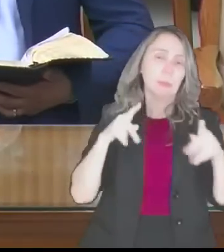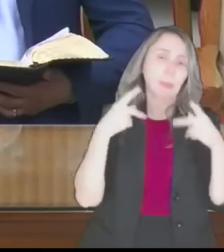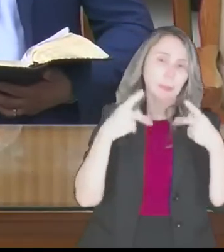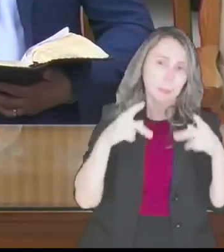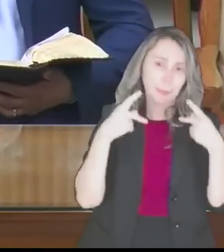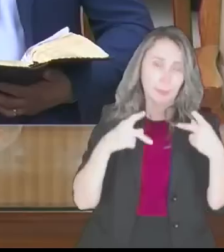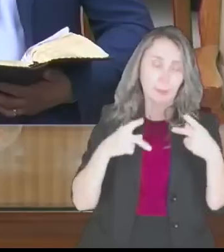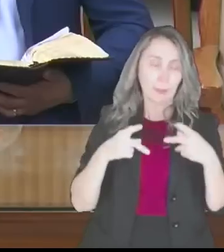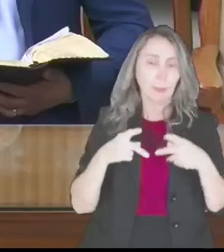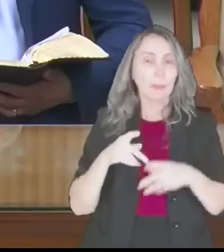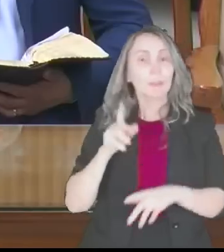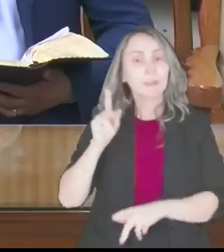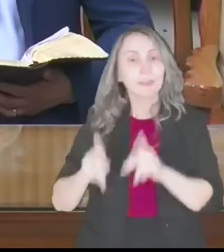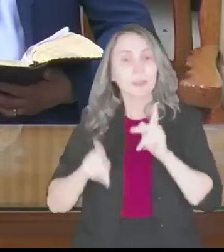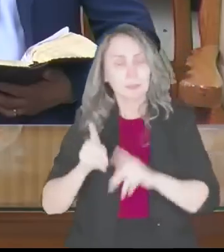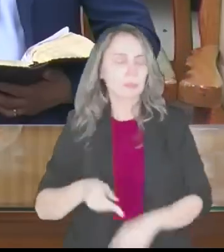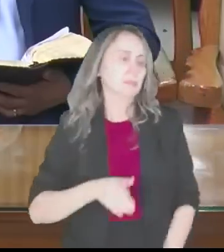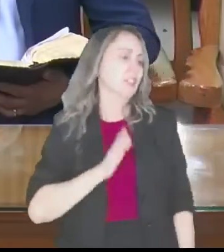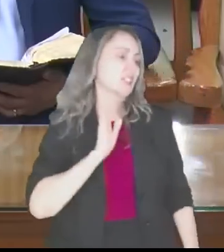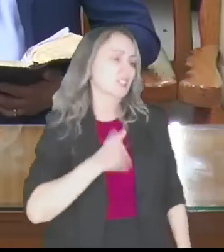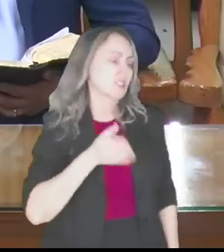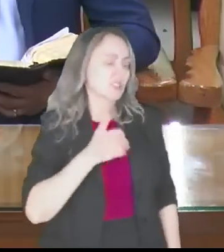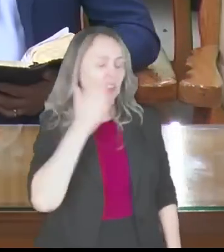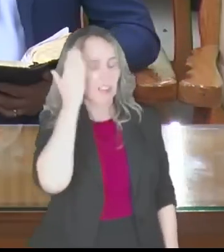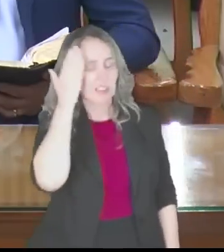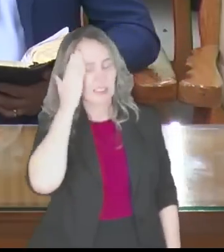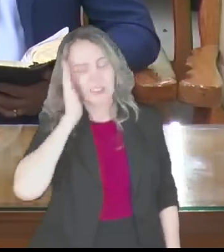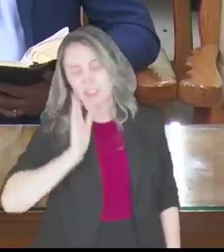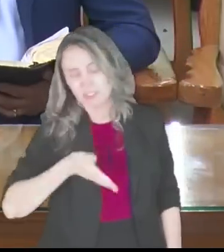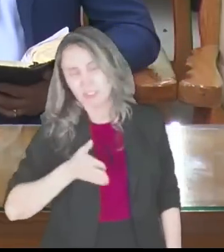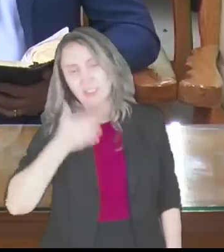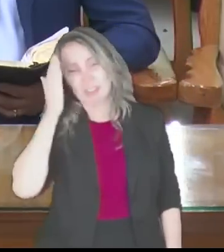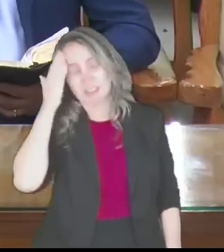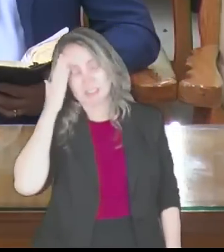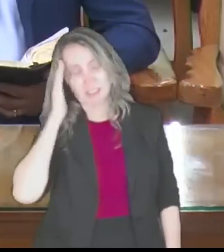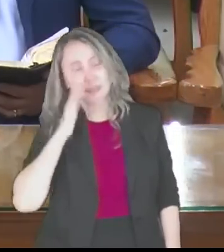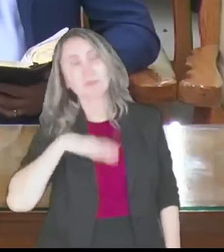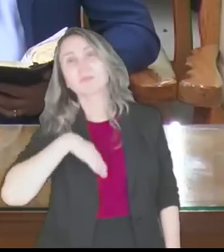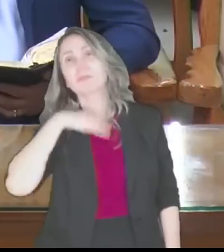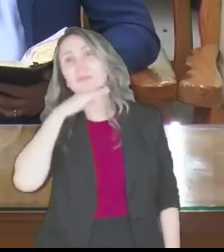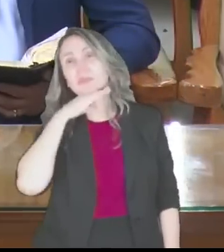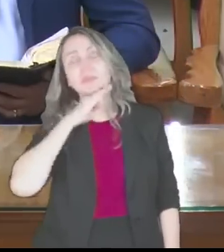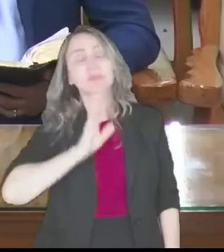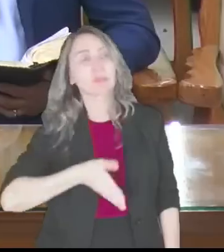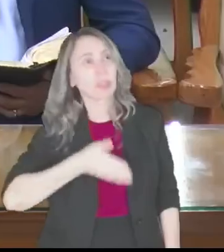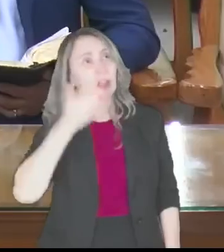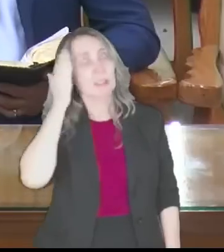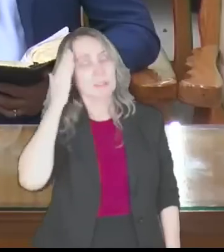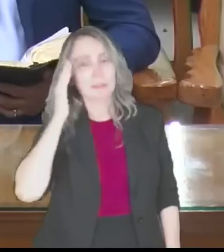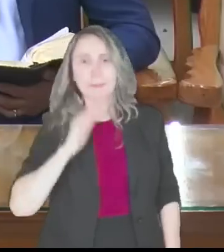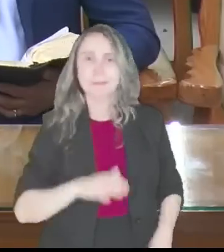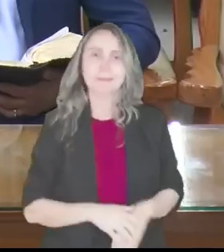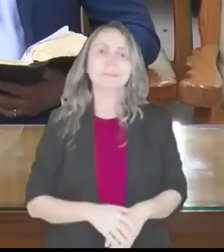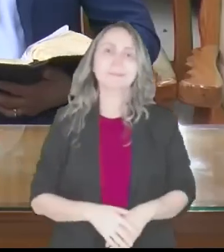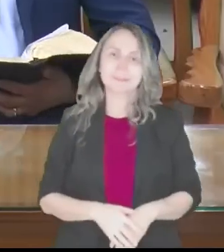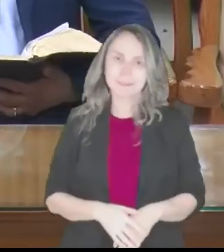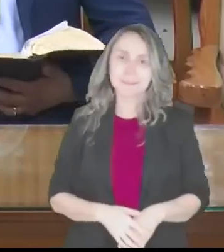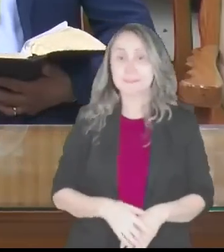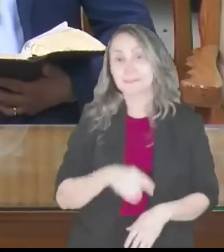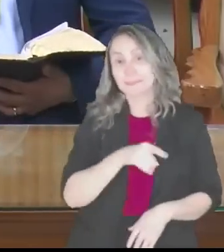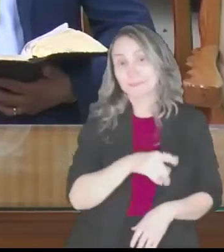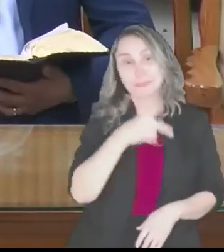Porque o povo quer saber coisa que não sabe. Ele quer que o pastor saiba e passe para ele.